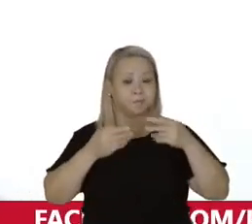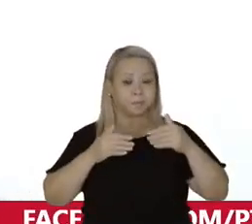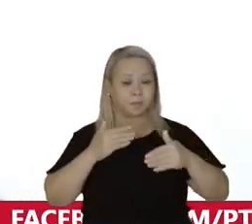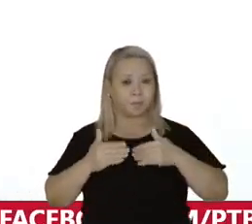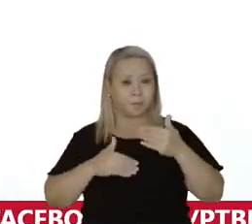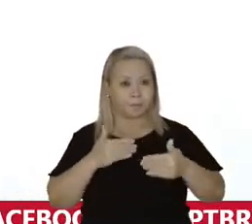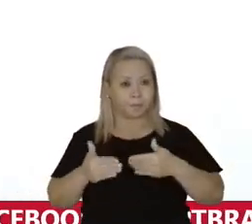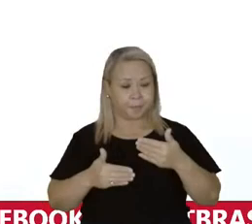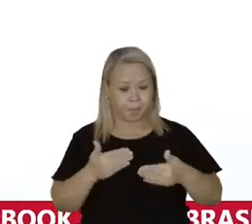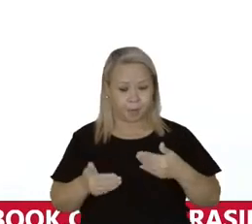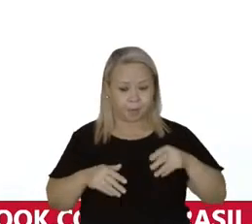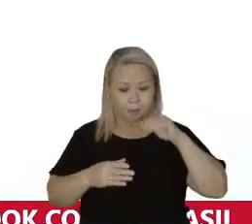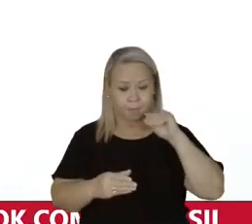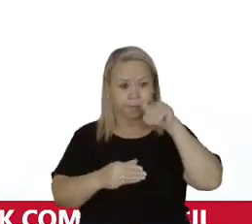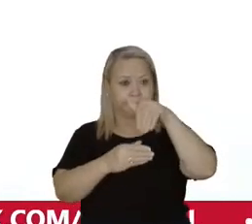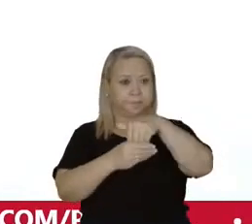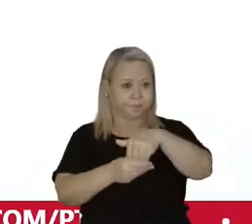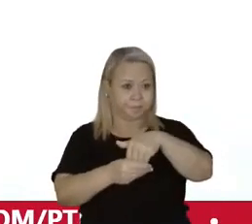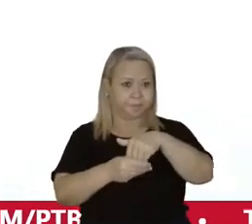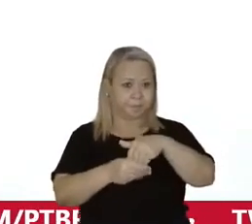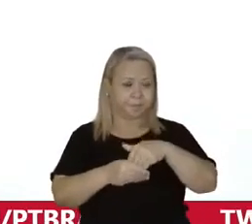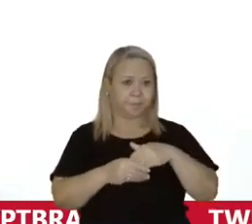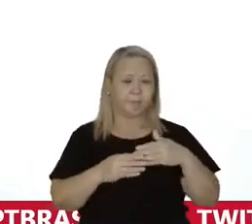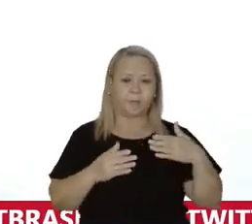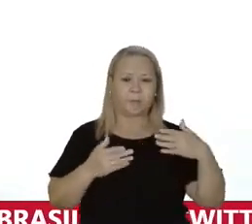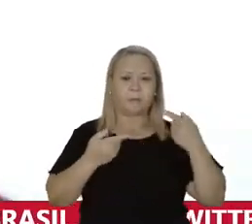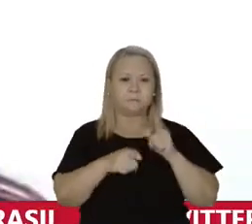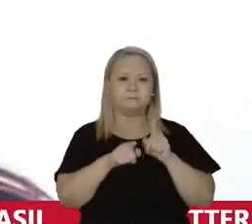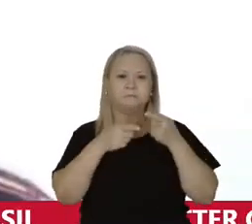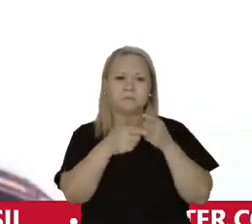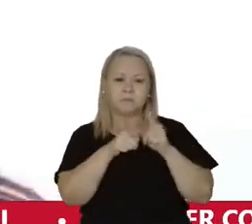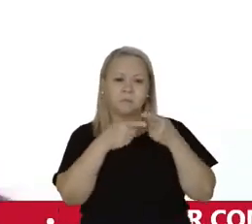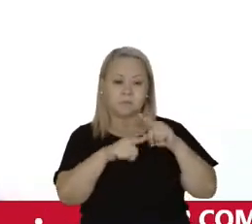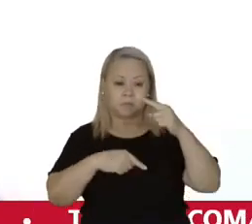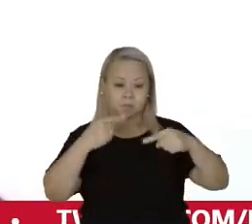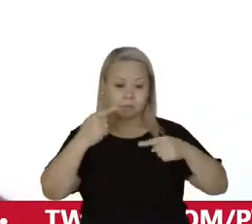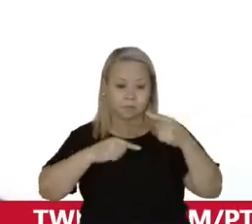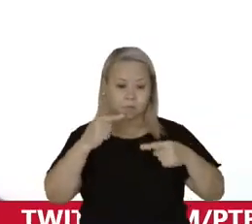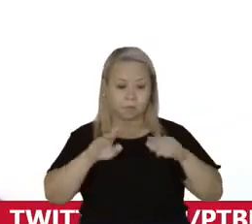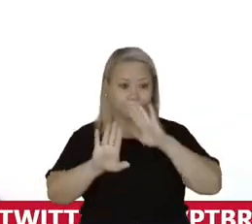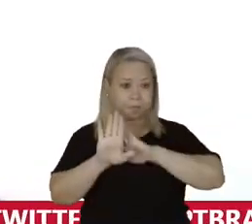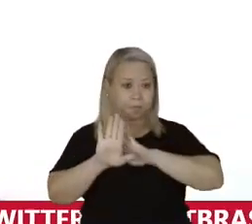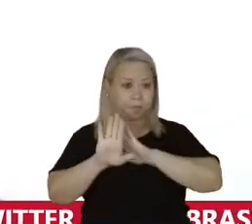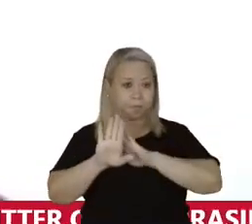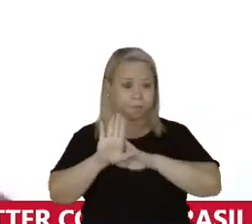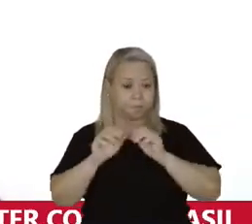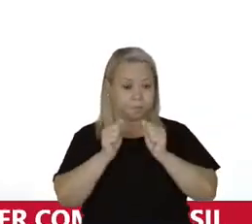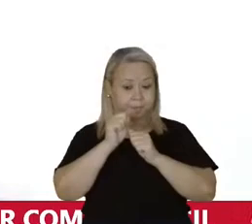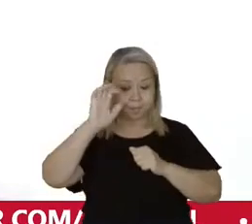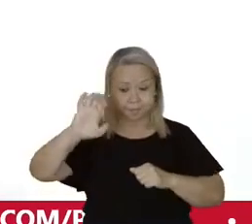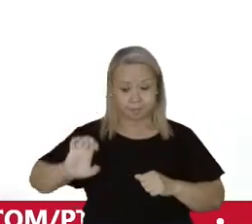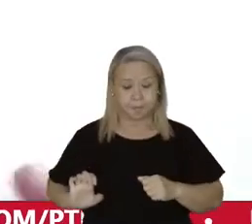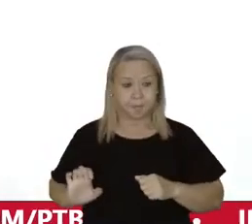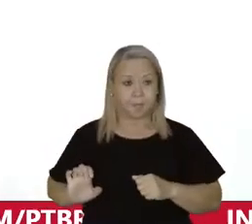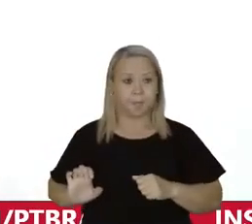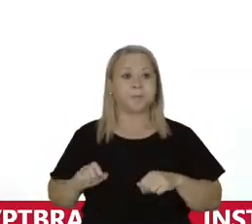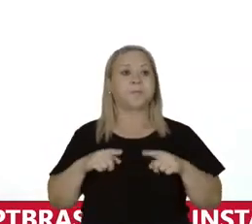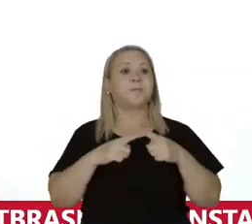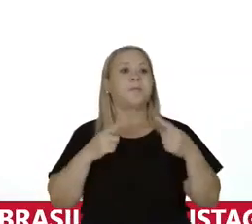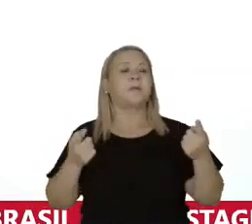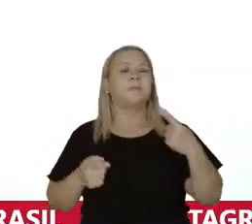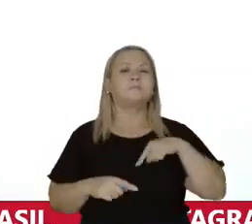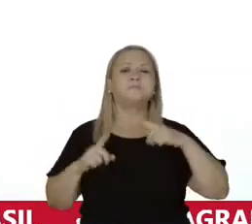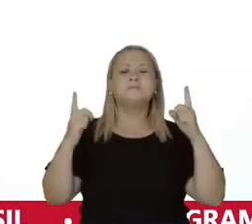processo eleitoral para travar uma disputa política e ideológica com a esquerda, mas a